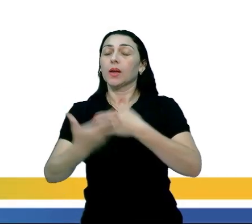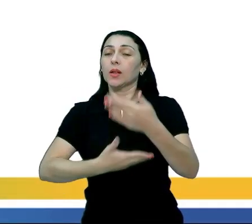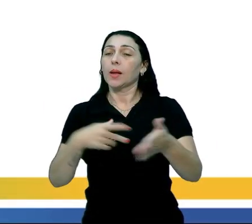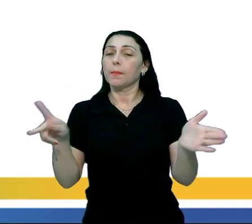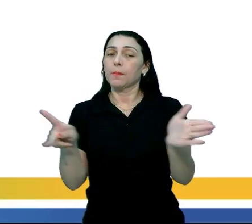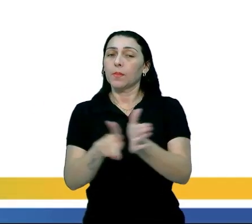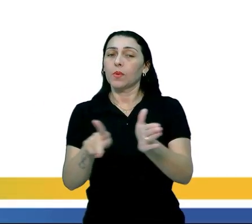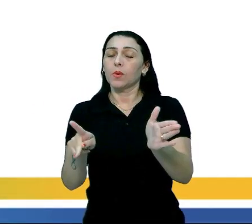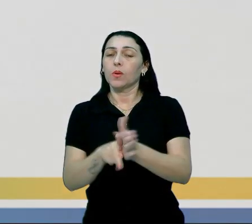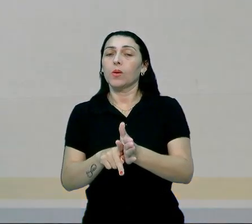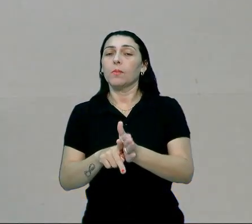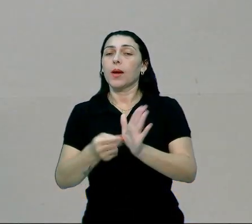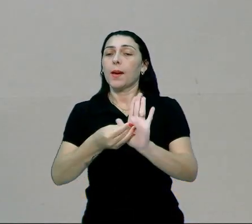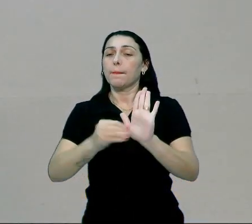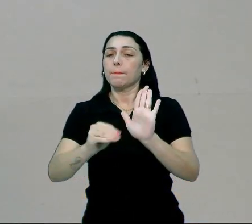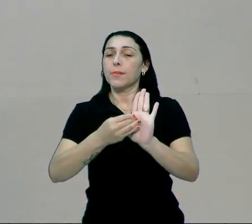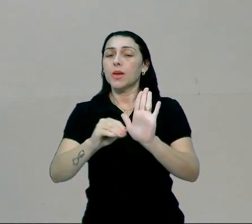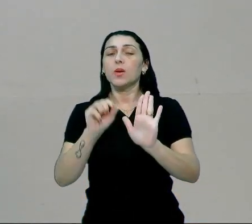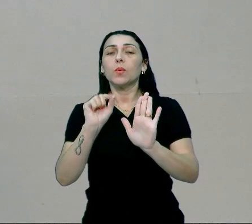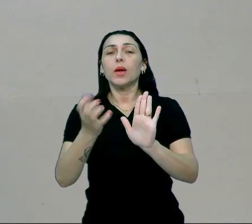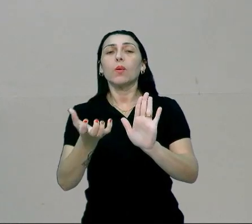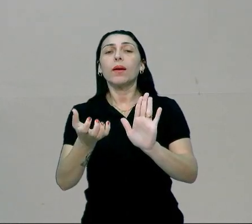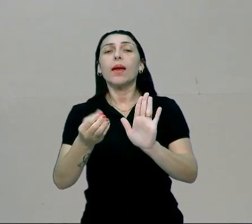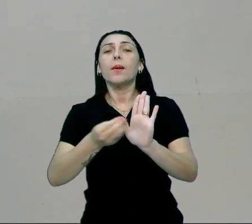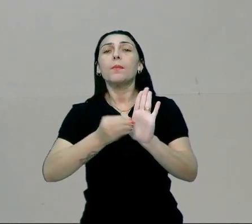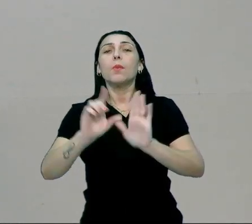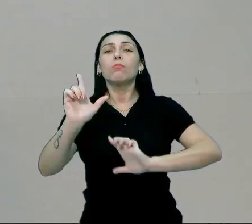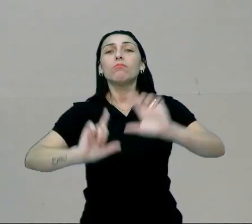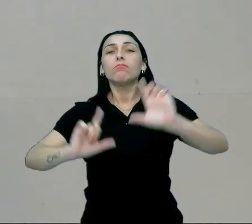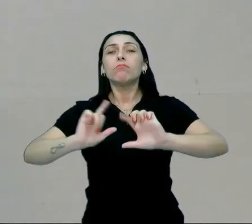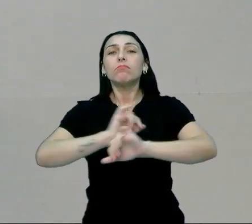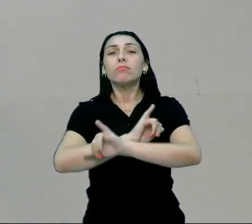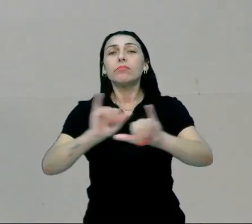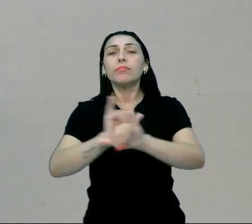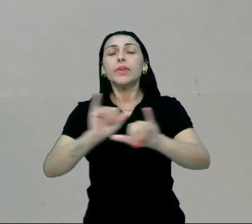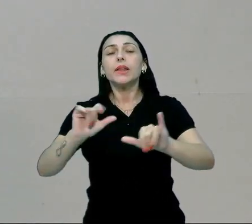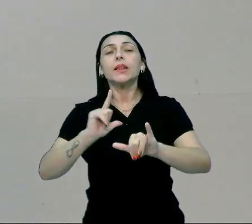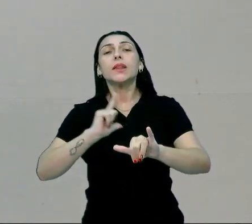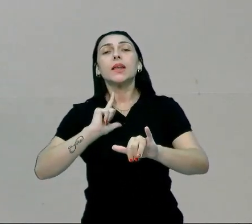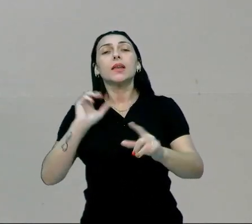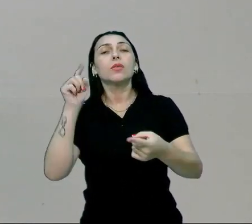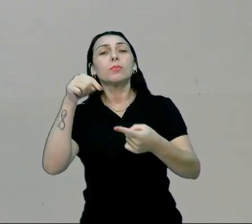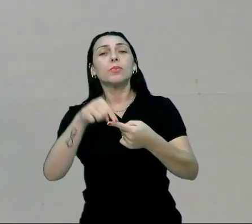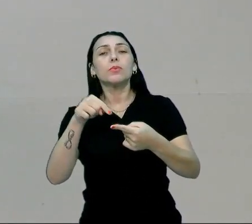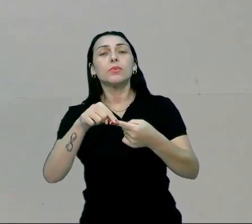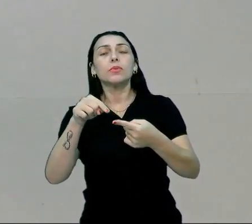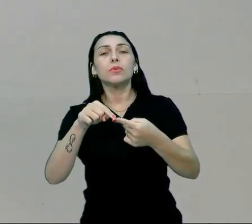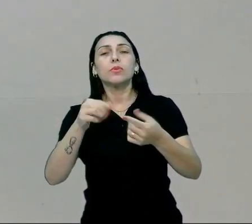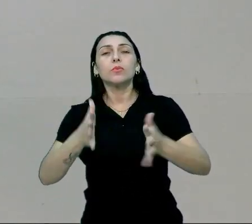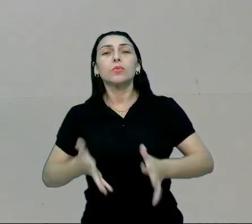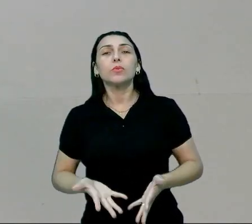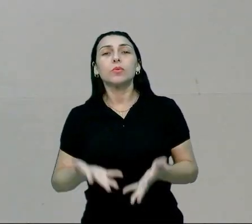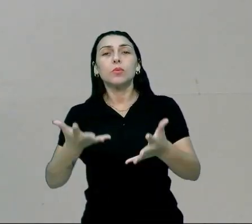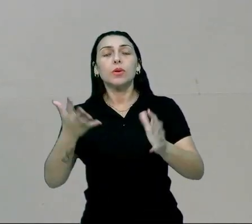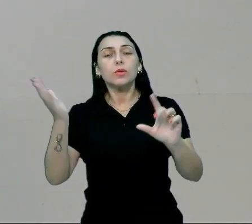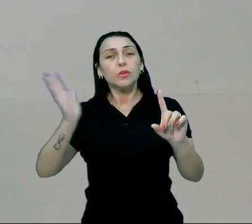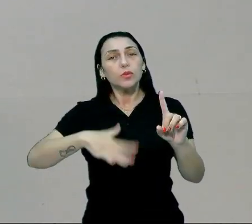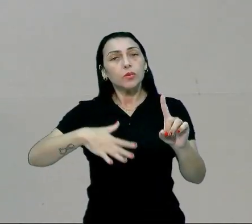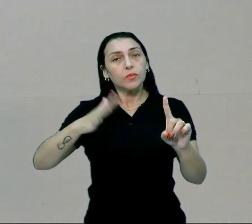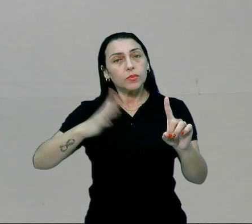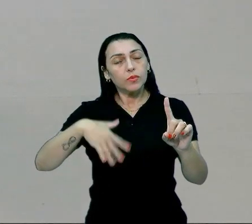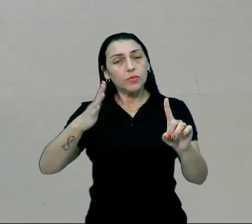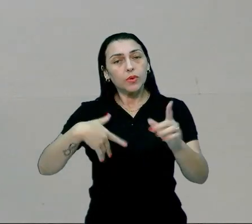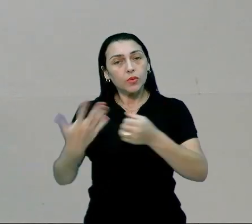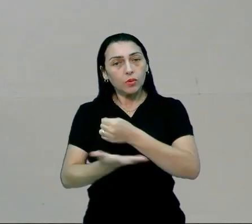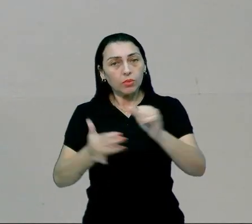ao quê? Ao poder da mídia, porque a mídia quer o quê? Publicidade. Então, ela tanto tem essa função de estimular, né, influenciar com base